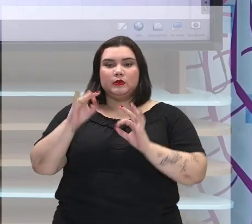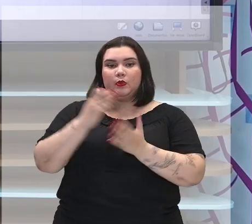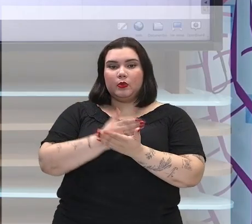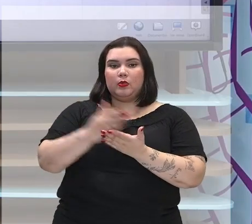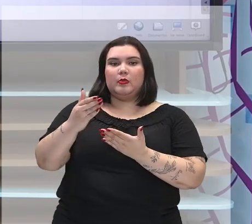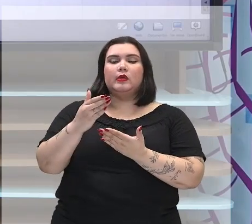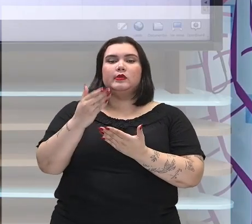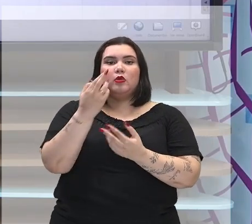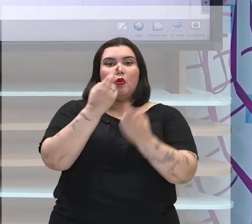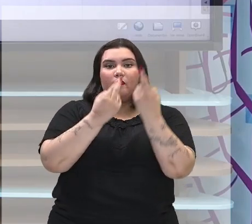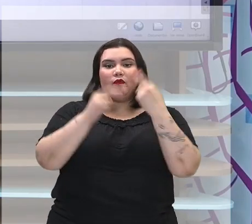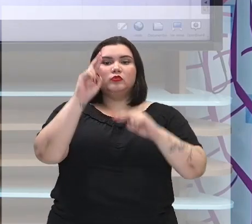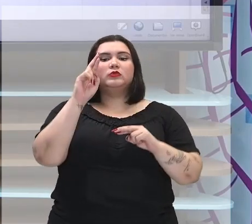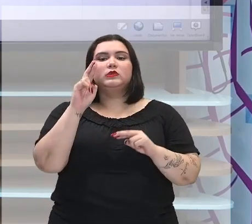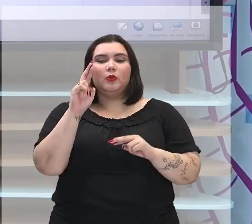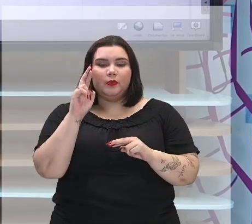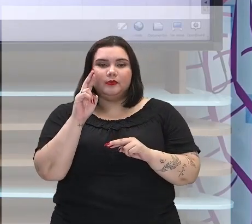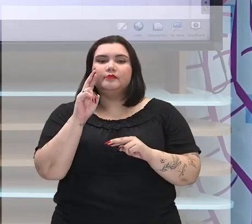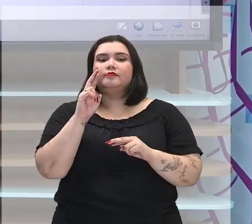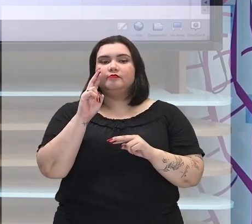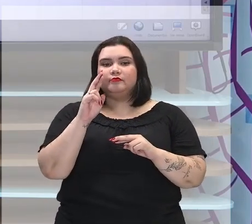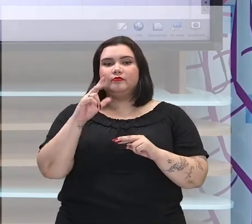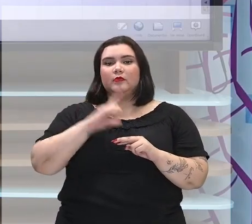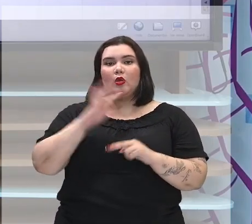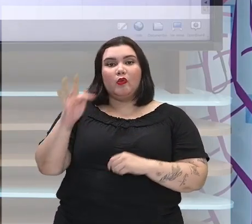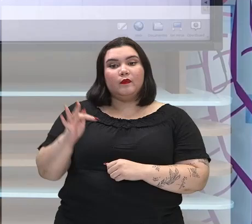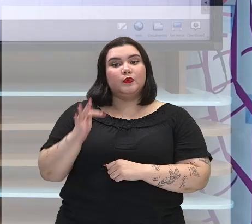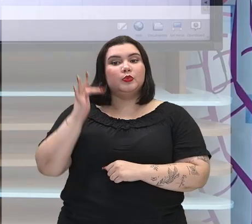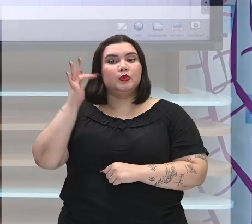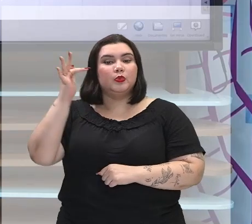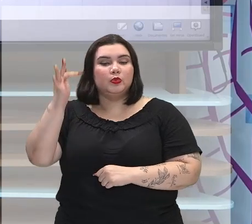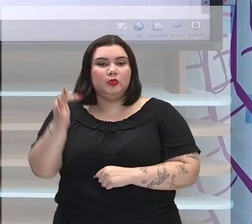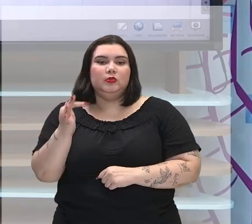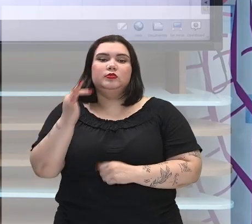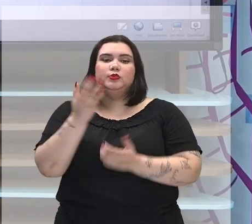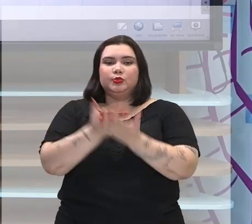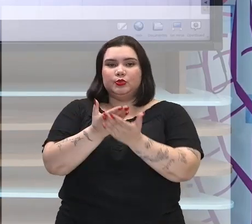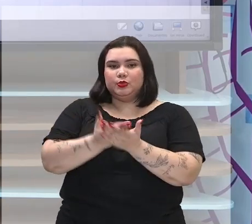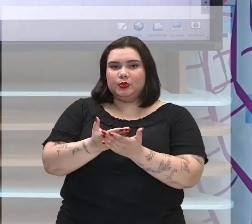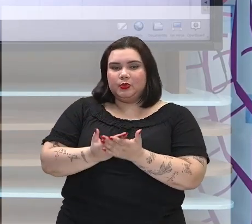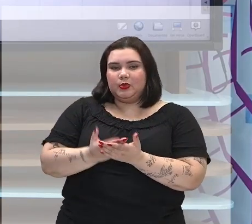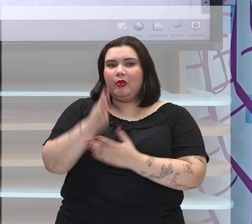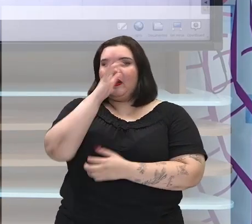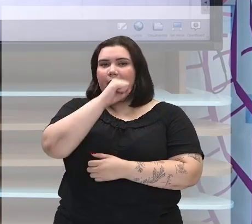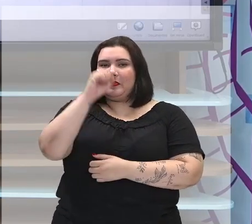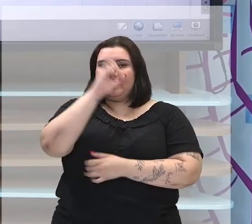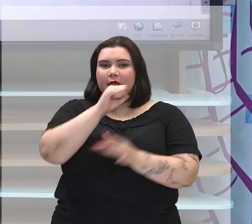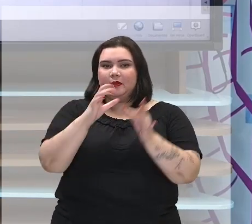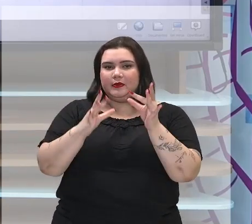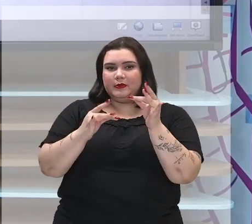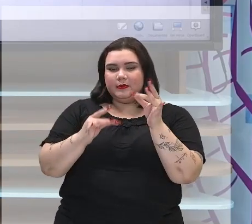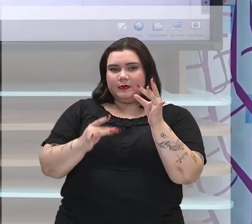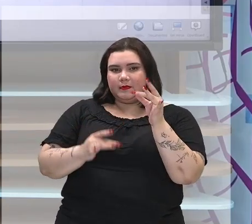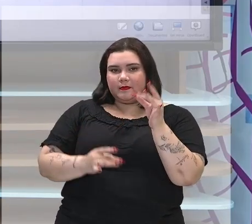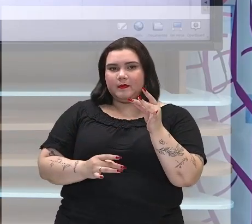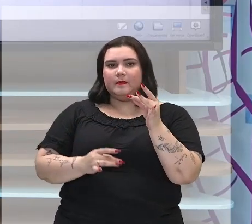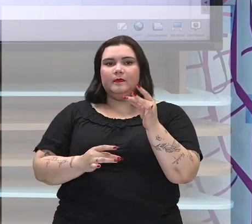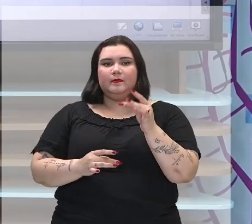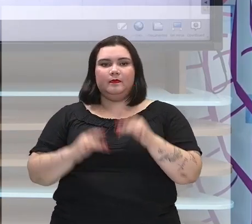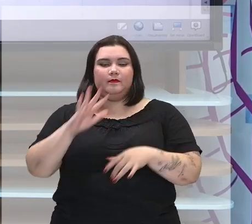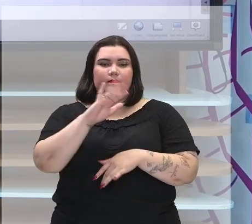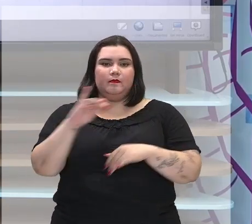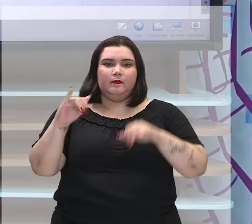revolucionário que, né, futuramente iremos tratar a respeito, né, que irá